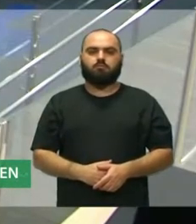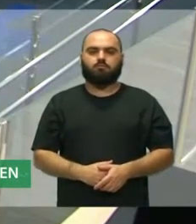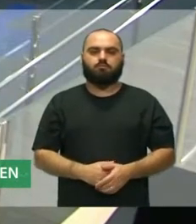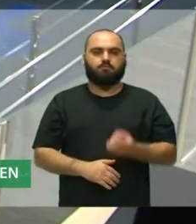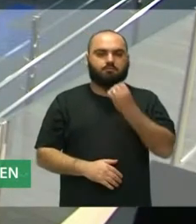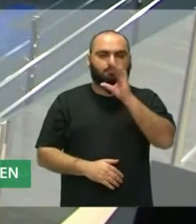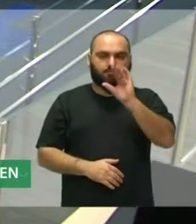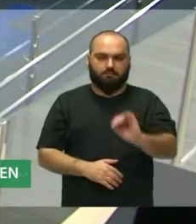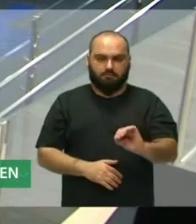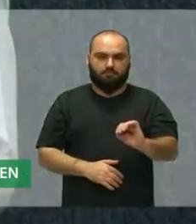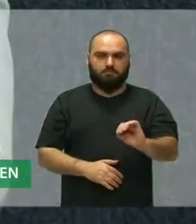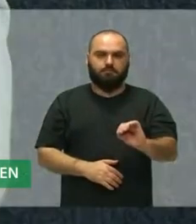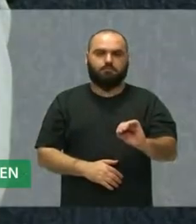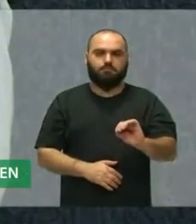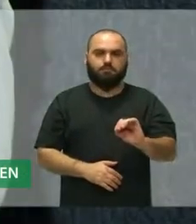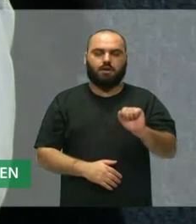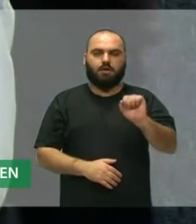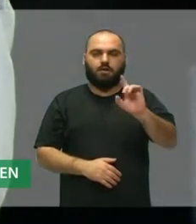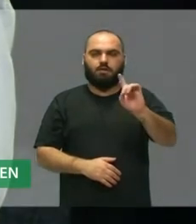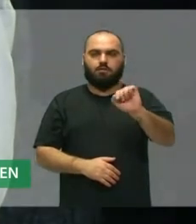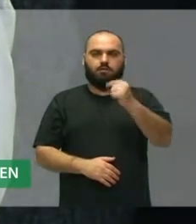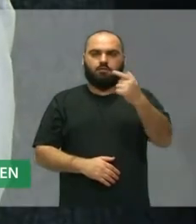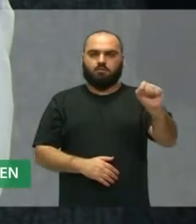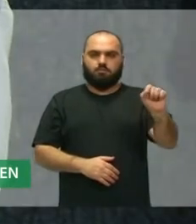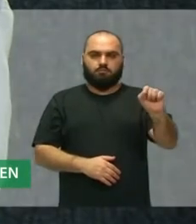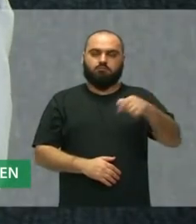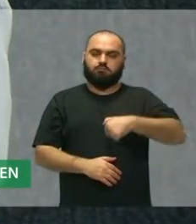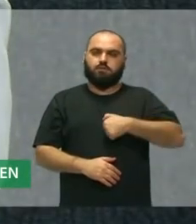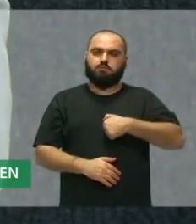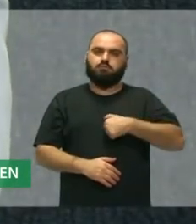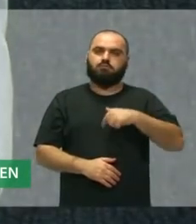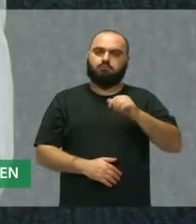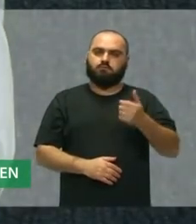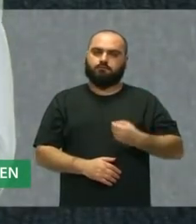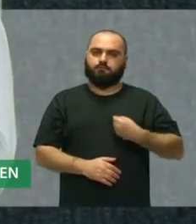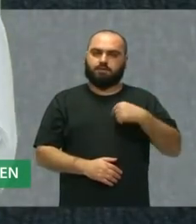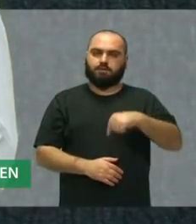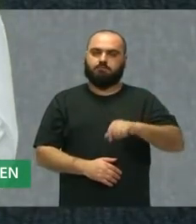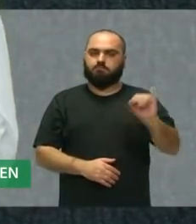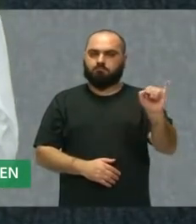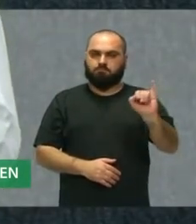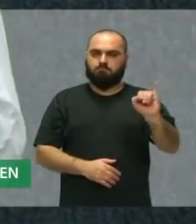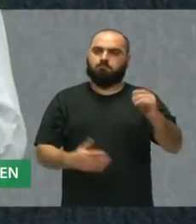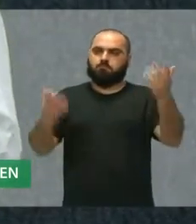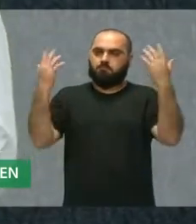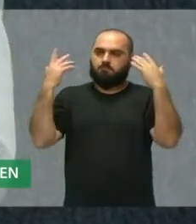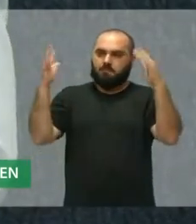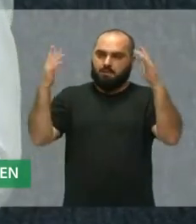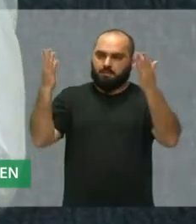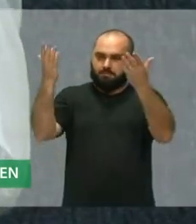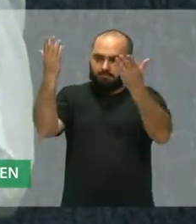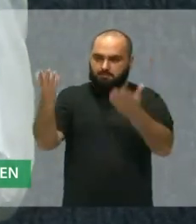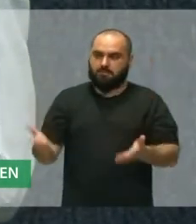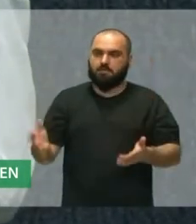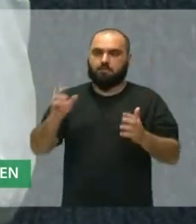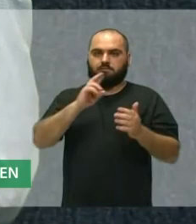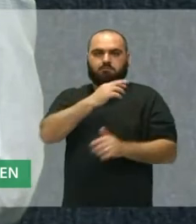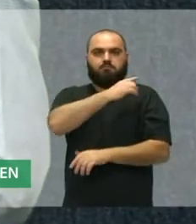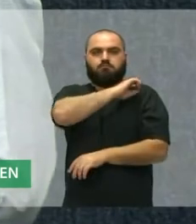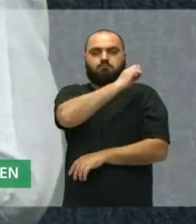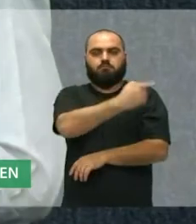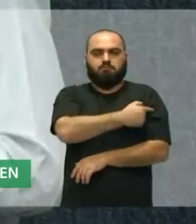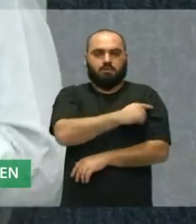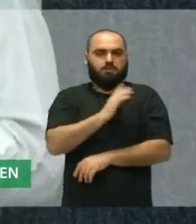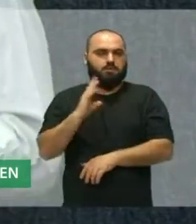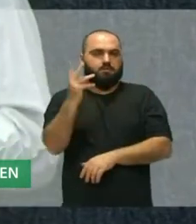Boa noite, pessoal. Adão Bittencourt, Itajaí. Eu quero parabenizar a iniciativa dessa audiência, também todas